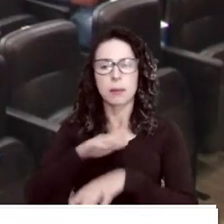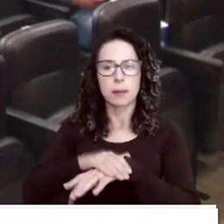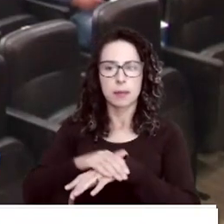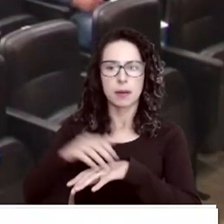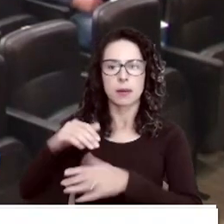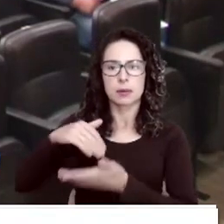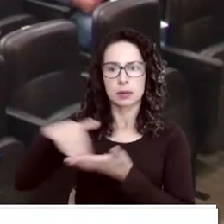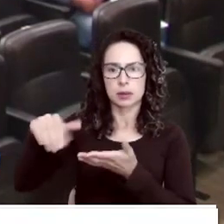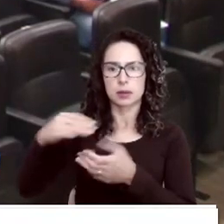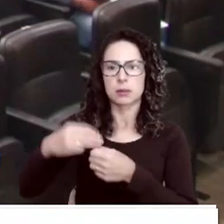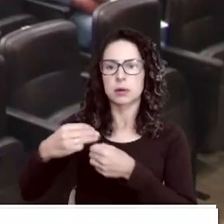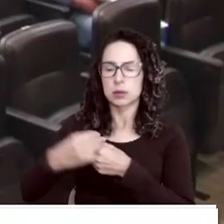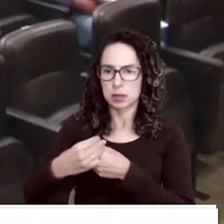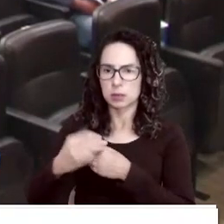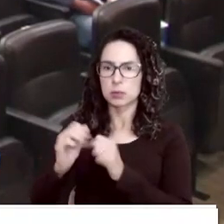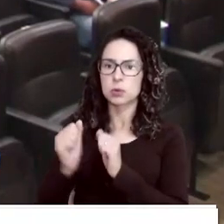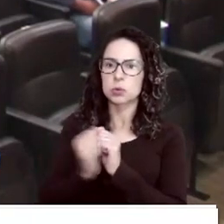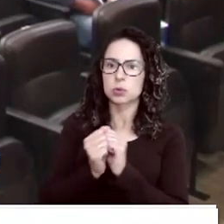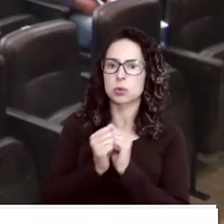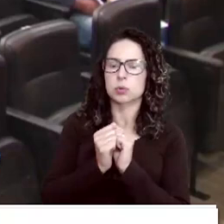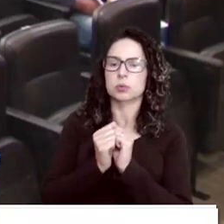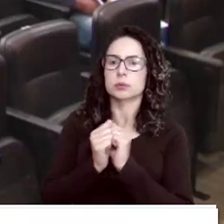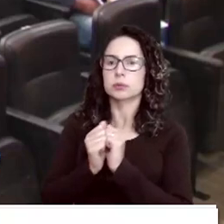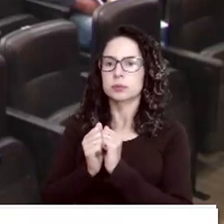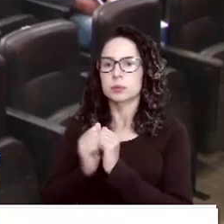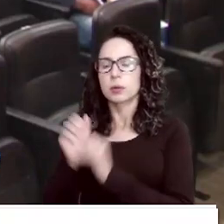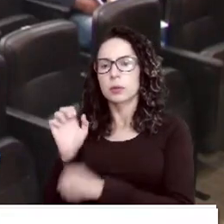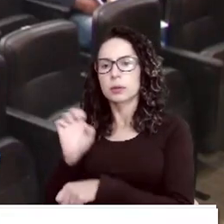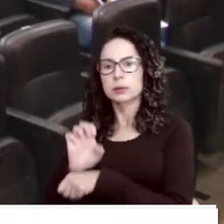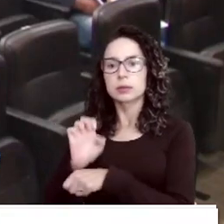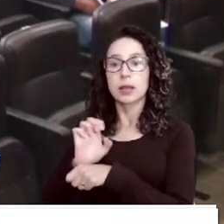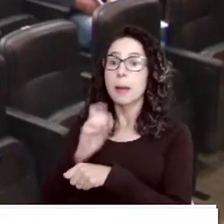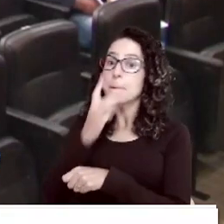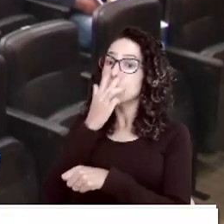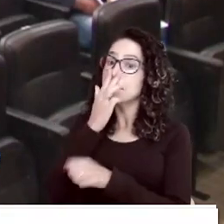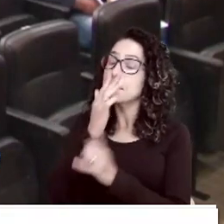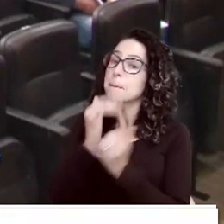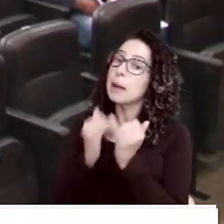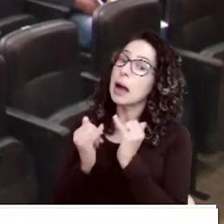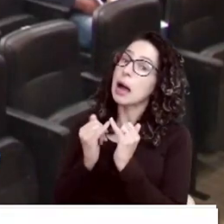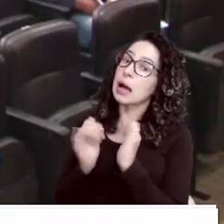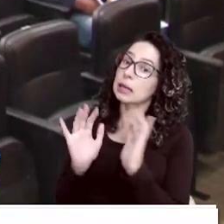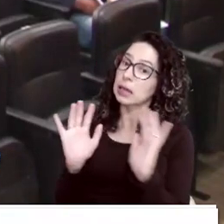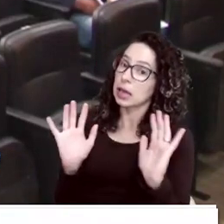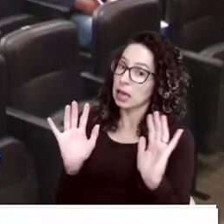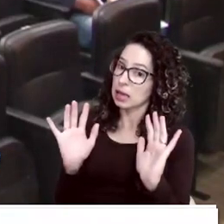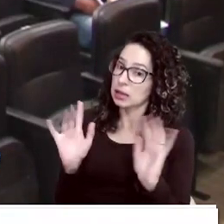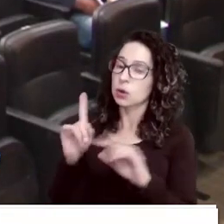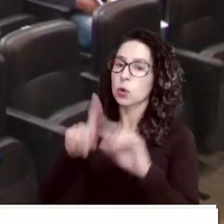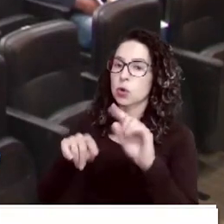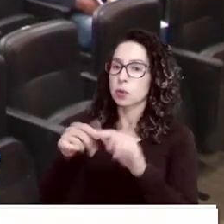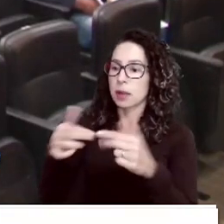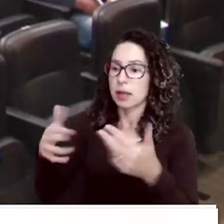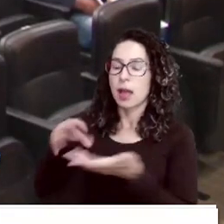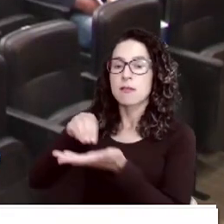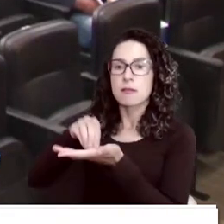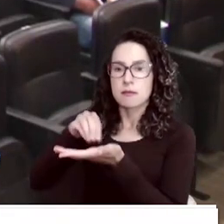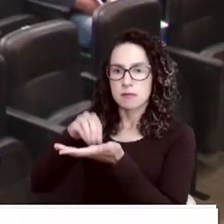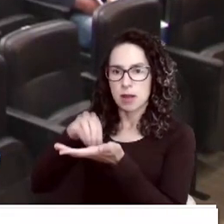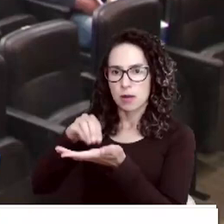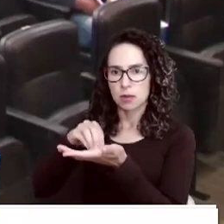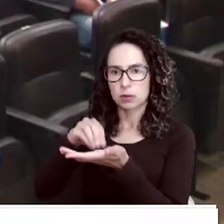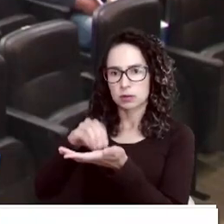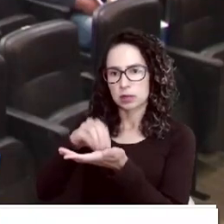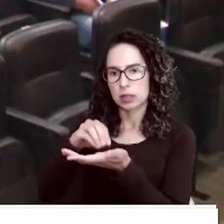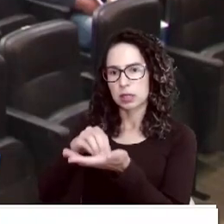Municipal e juntamente com o Estado, parece que os equipamentos que estão faltando por uma questão de um